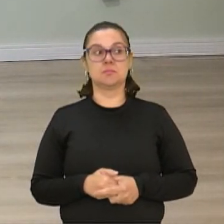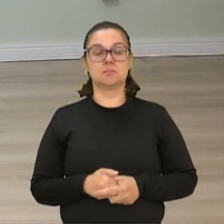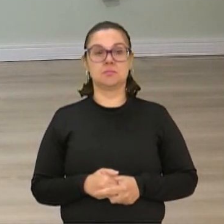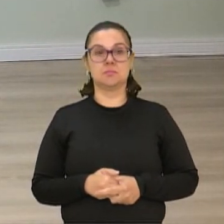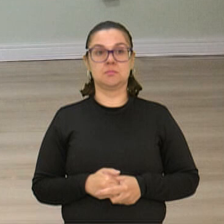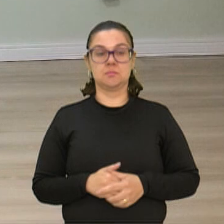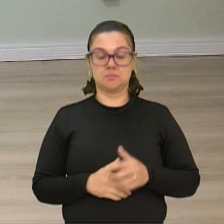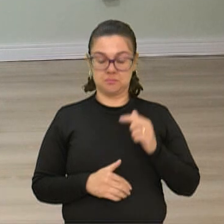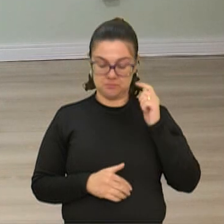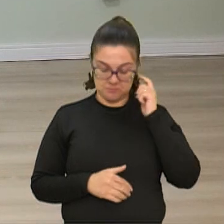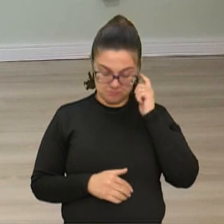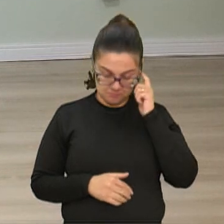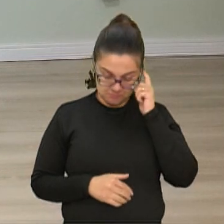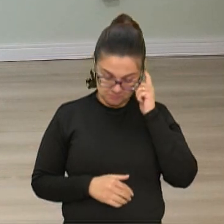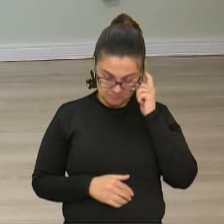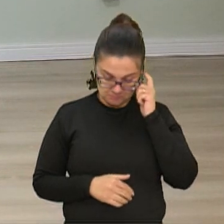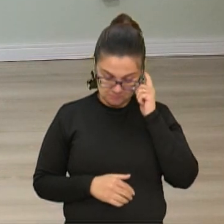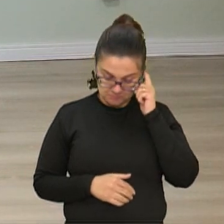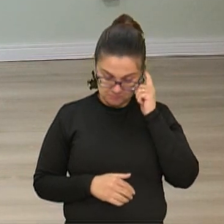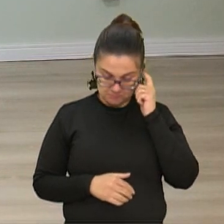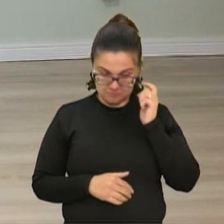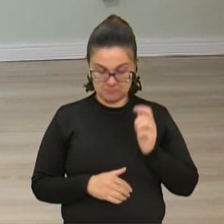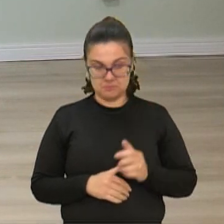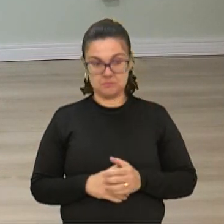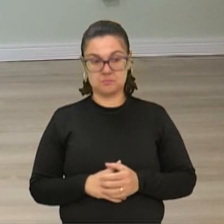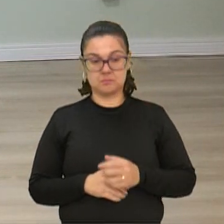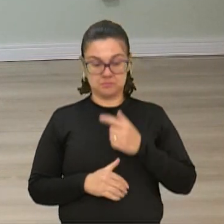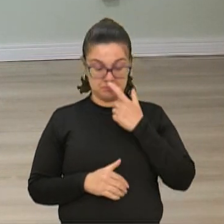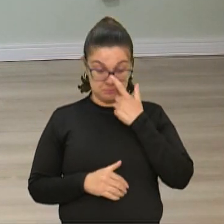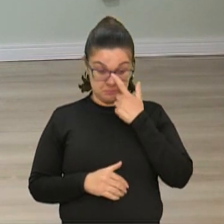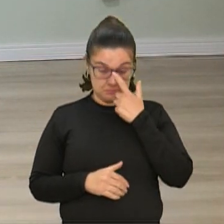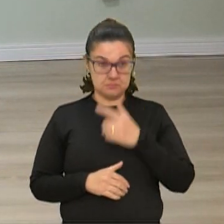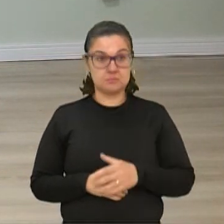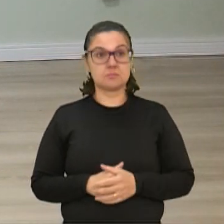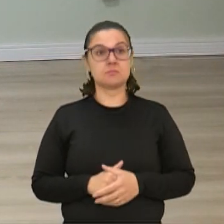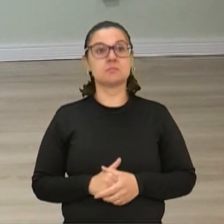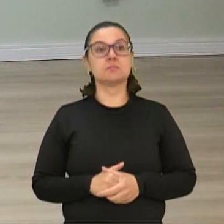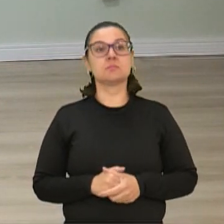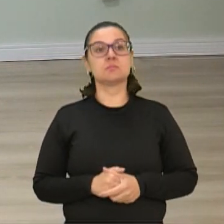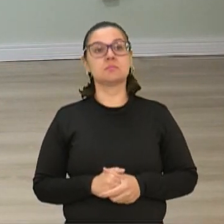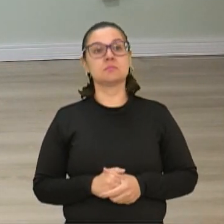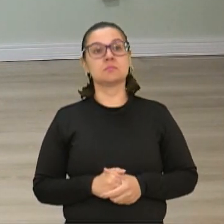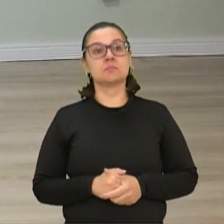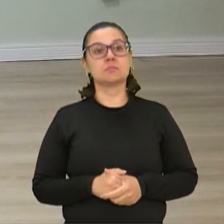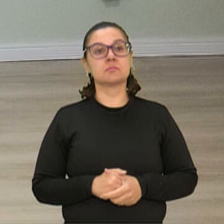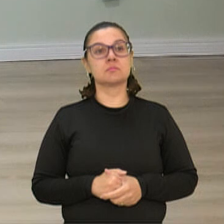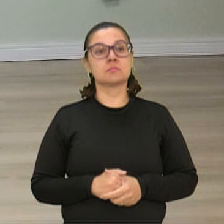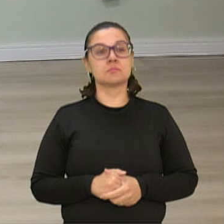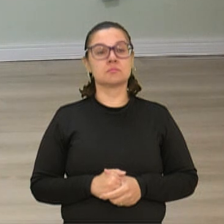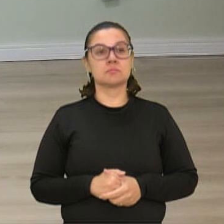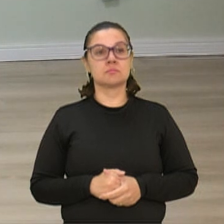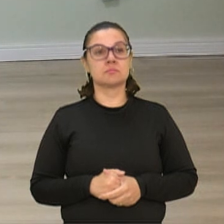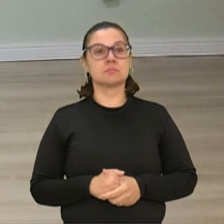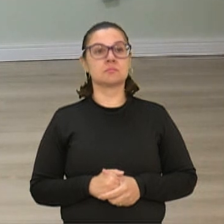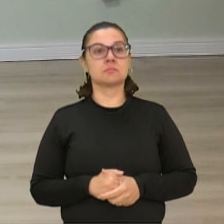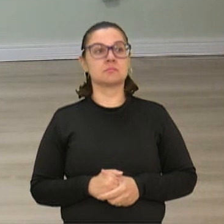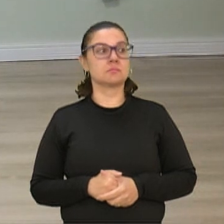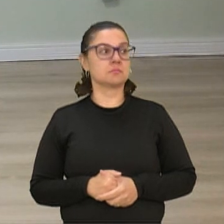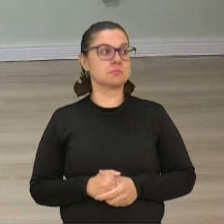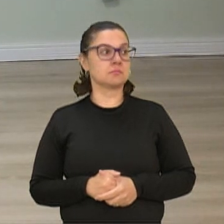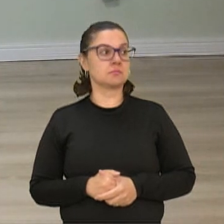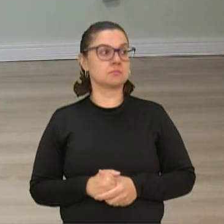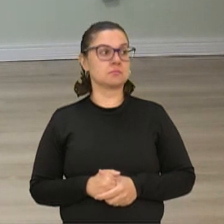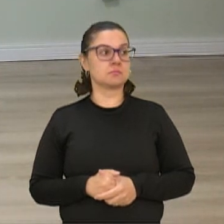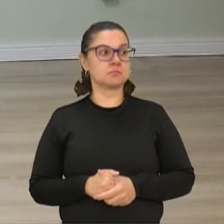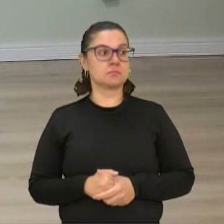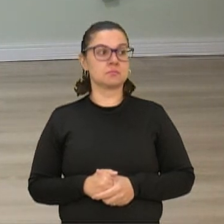Isso. Agora, nós vamos nos sentir na posição em pé. Vamos colocar o nosso meio do pé